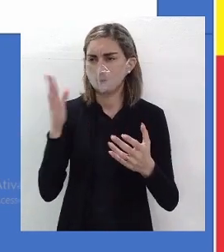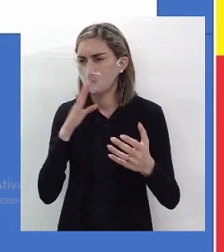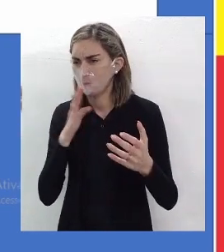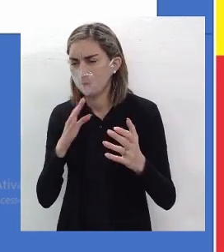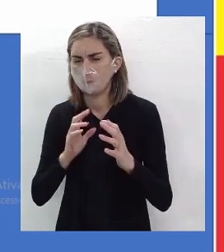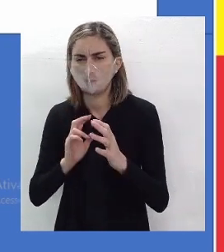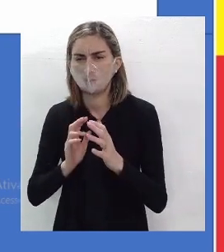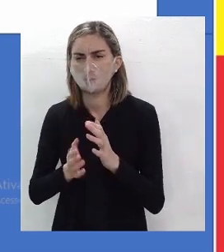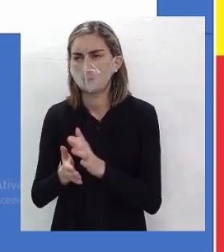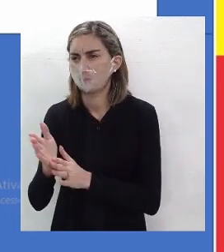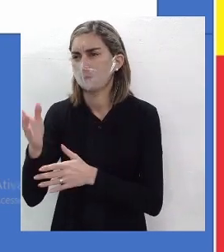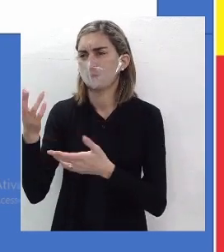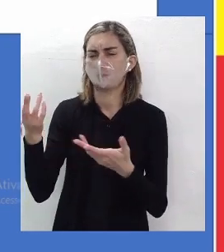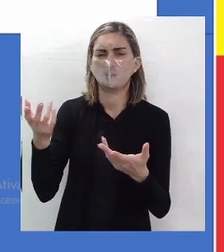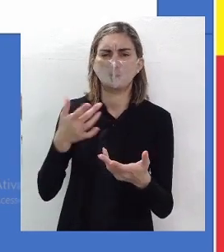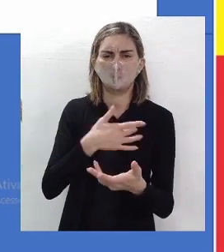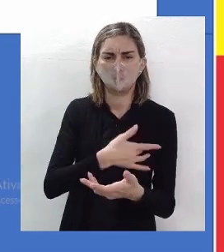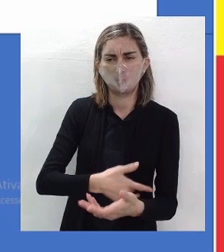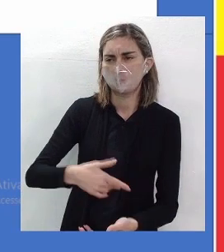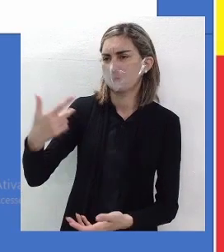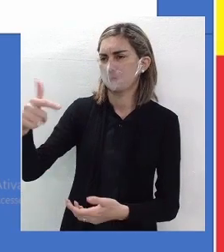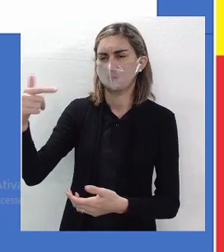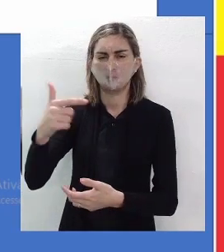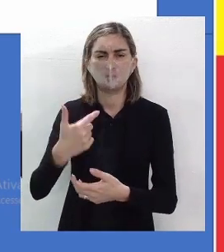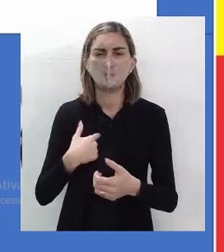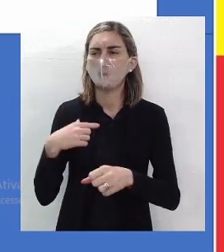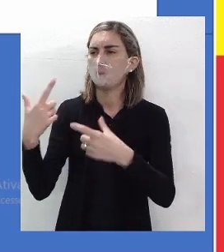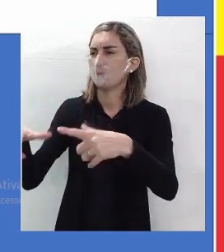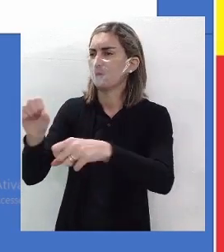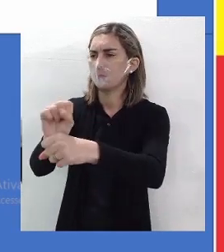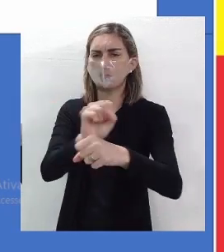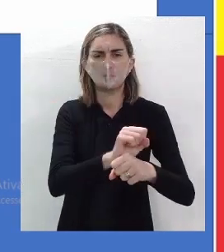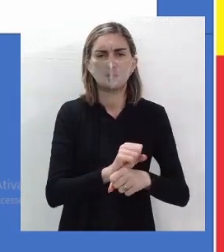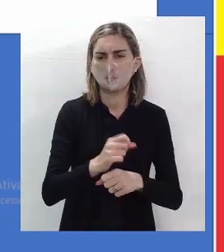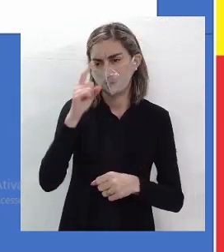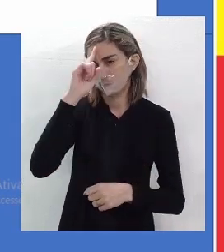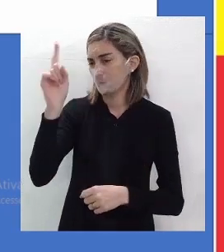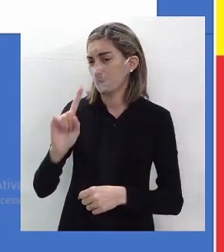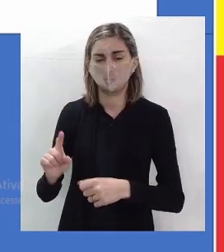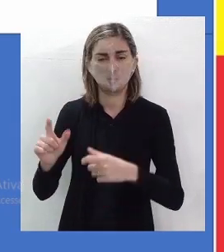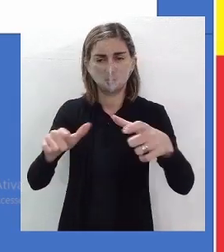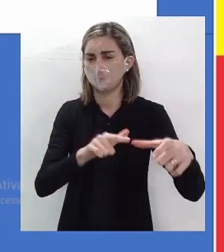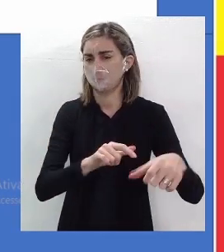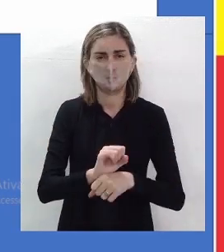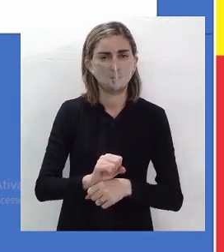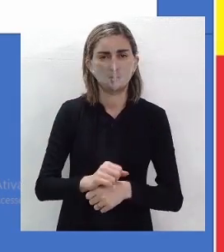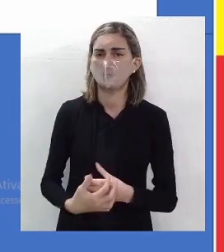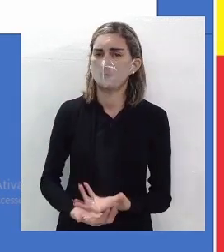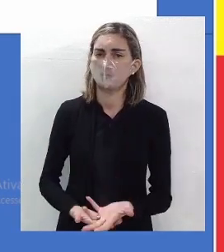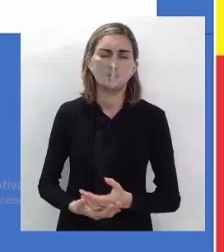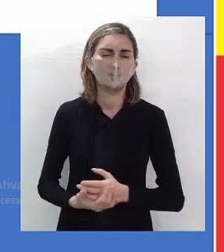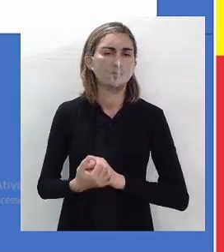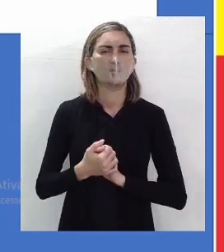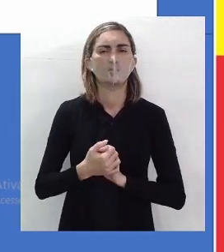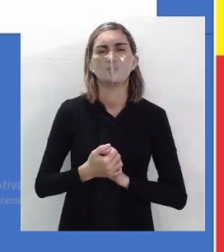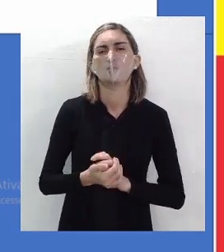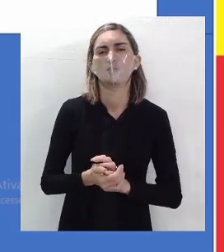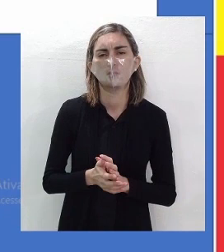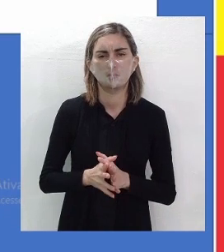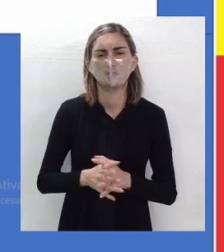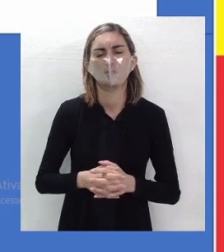veloz, sem piedade. Onde parar? Não sabemos.